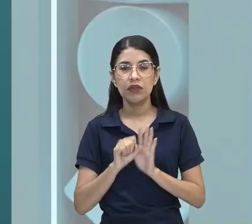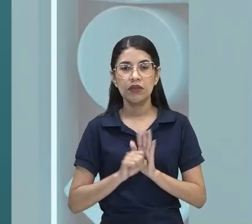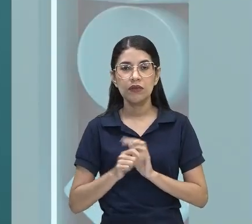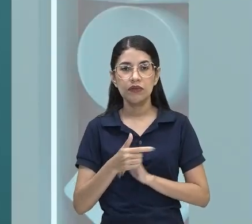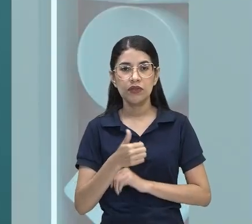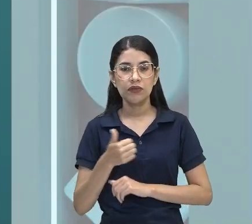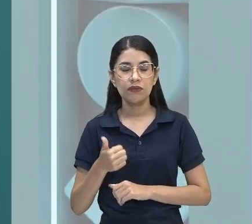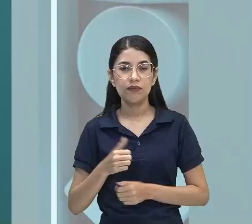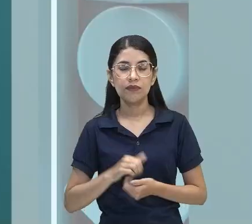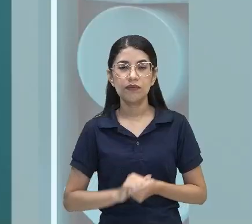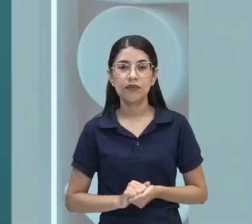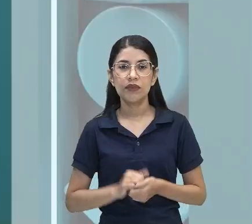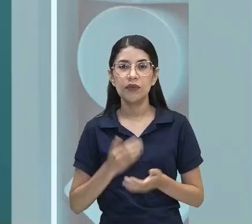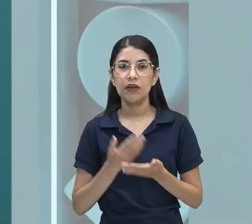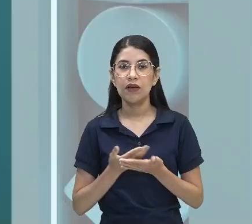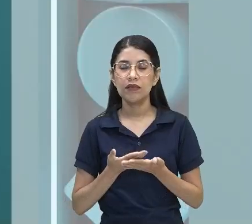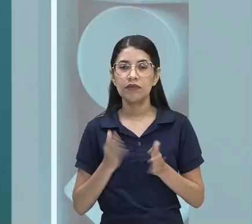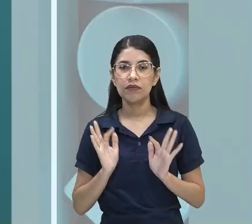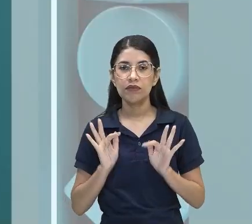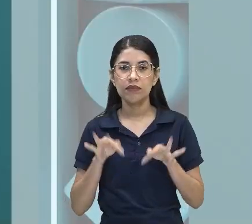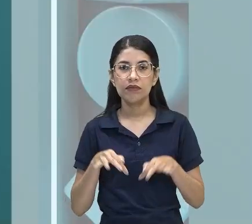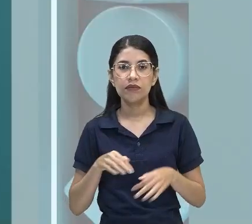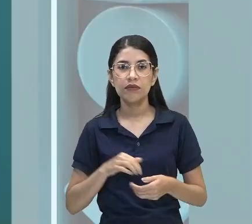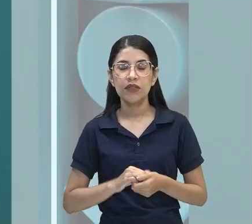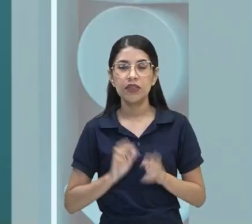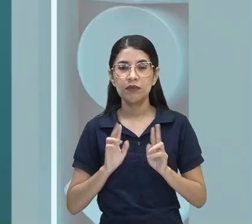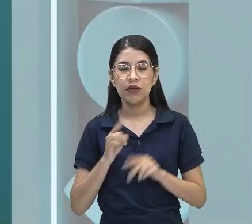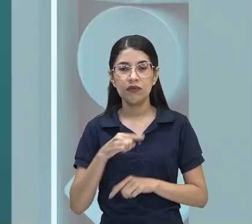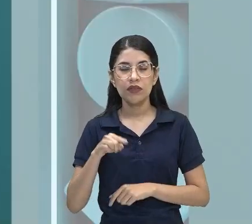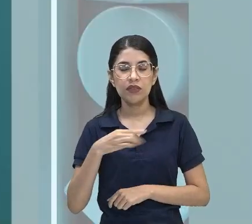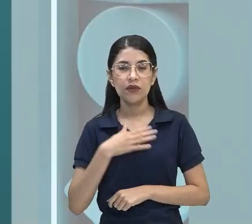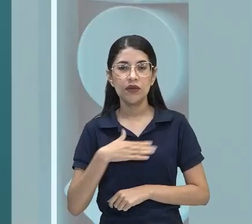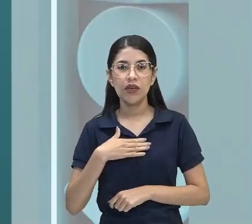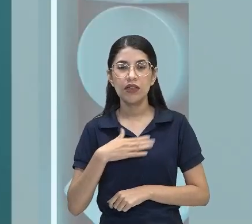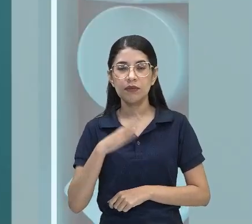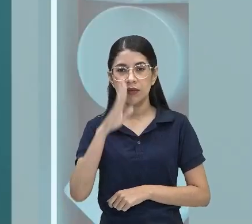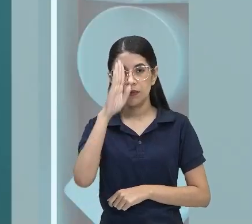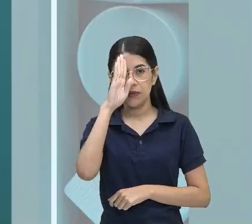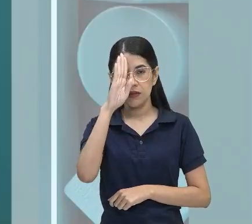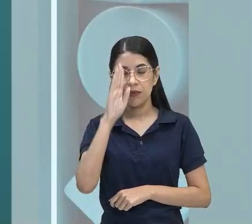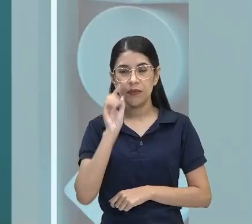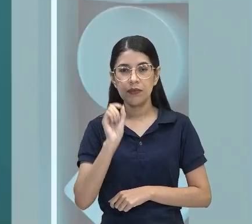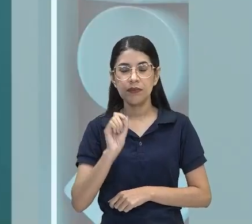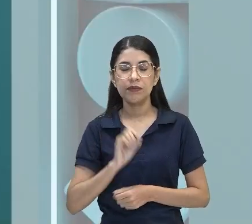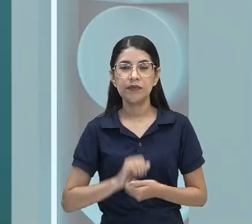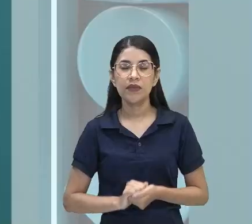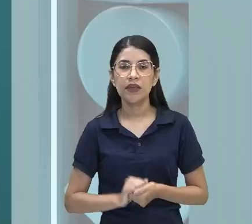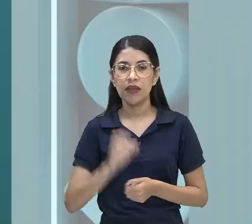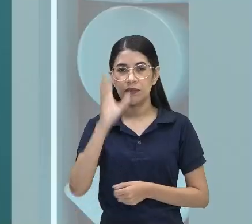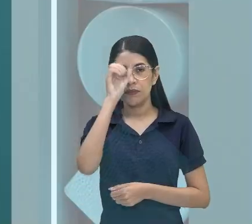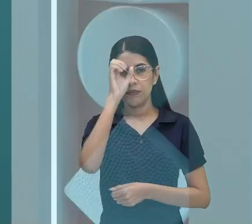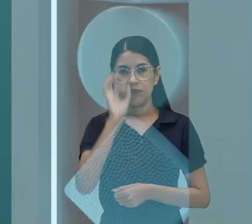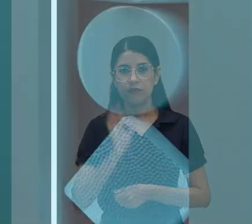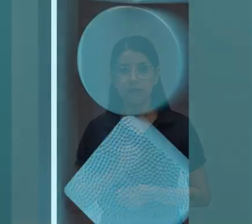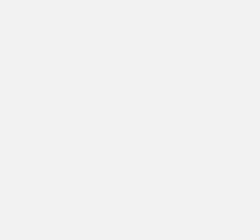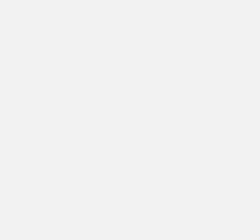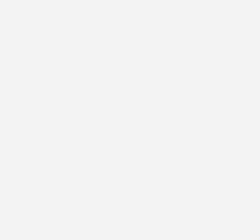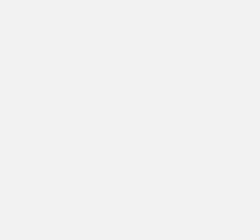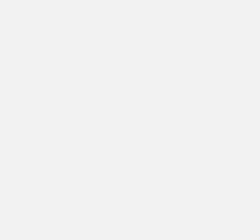XXI. Essa foi, então, a nossa aula. Espero que você tenha gostado, mas, sobretudo, aprendido.